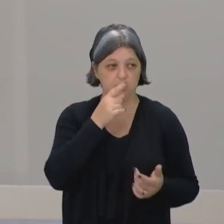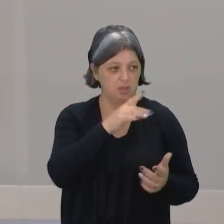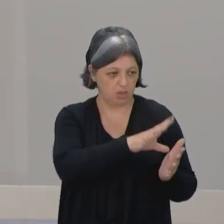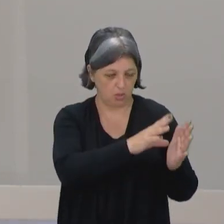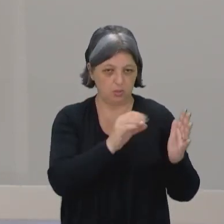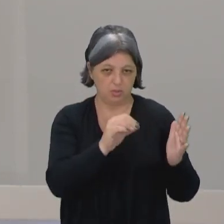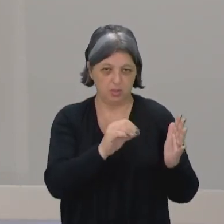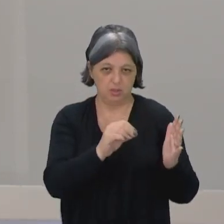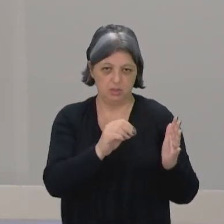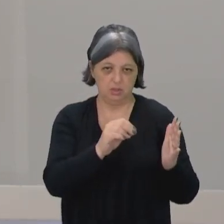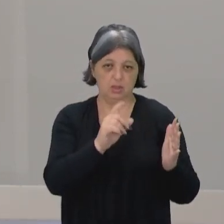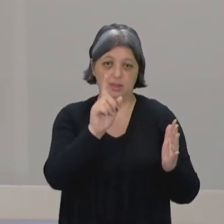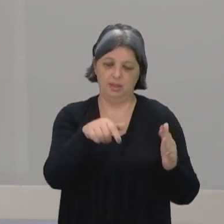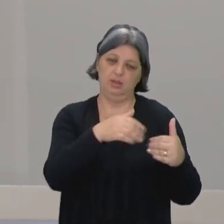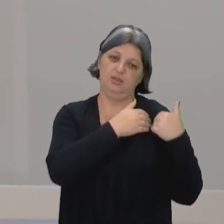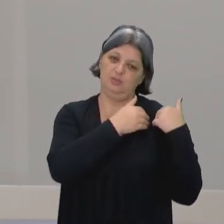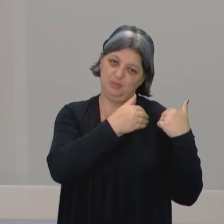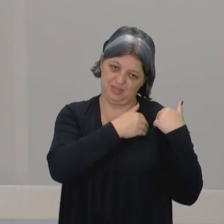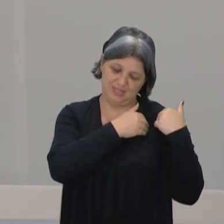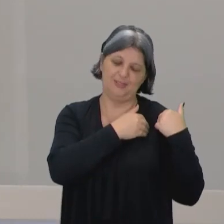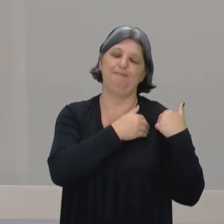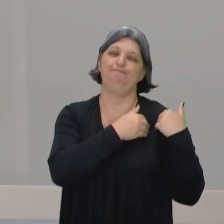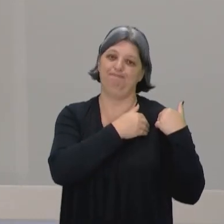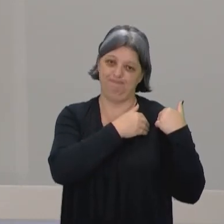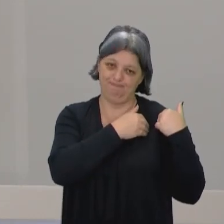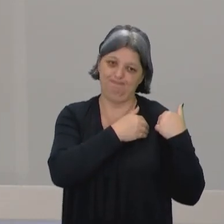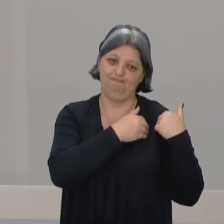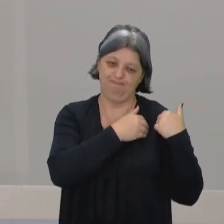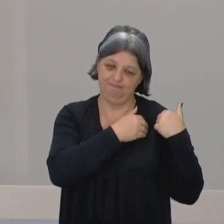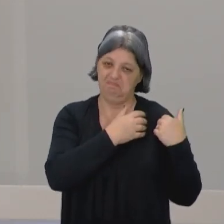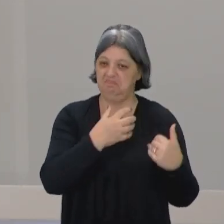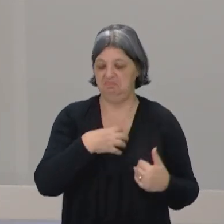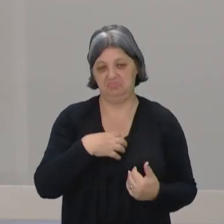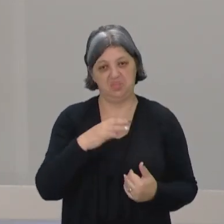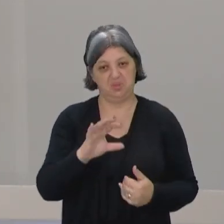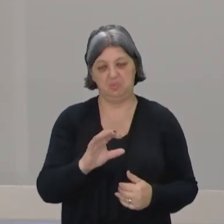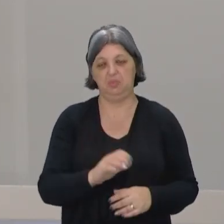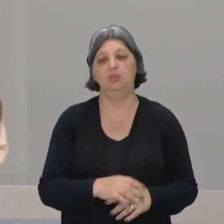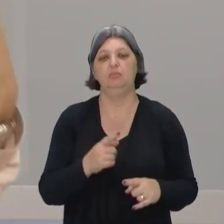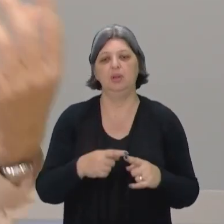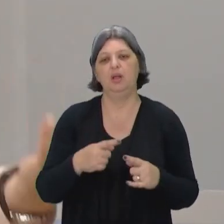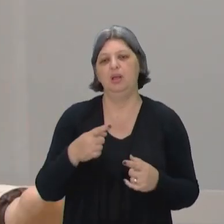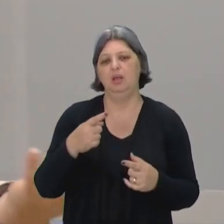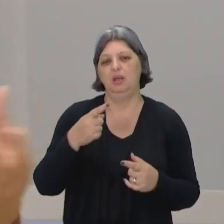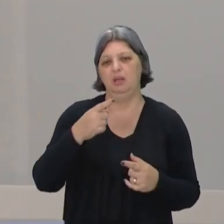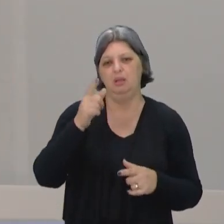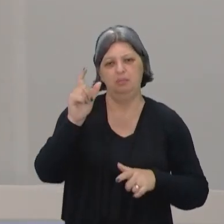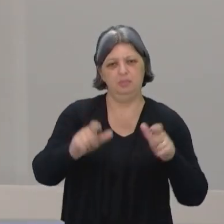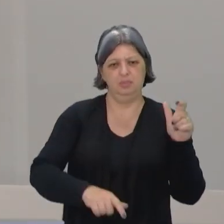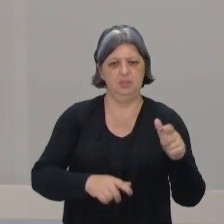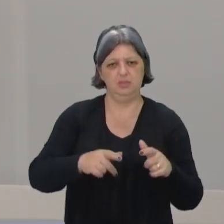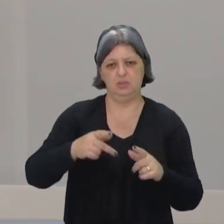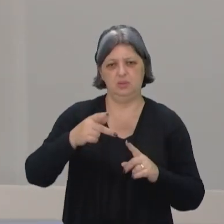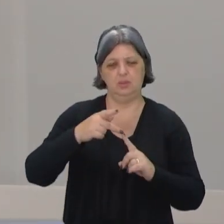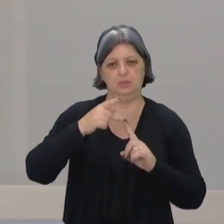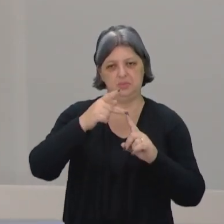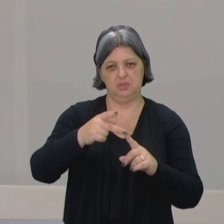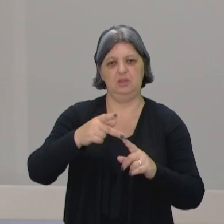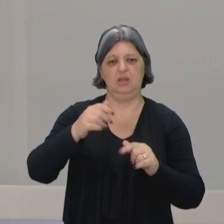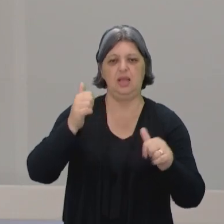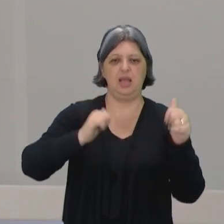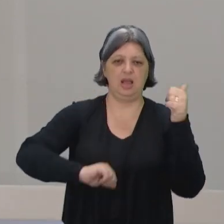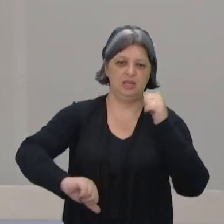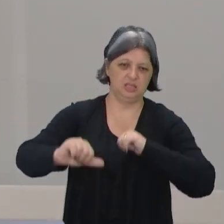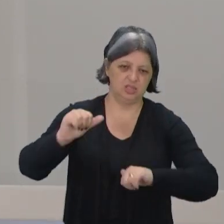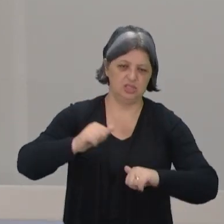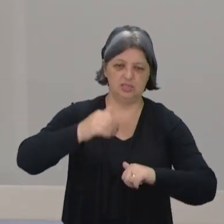Você querendo ou não, sinto muito, né? Sim. Então, seja aí artista, político, até, é claro que nem se você fala, né?